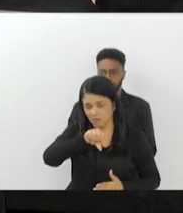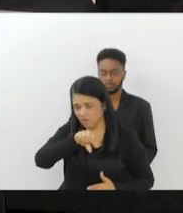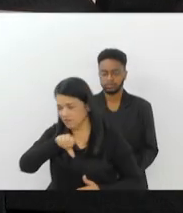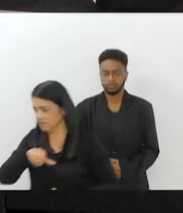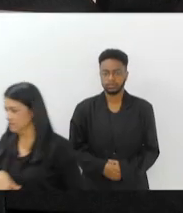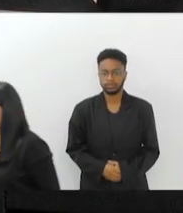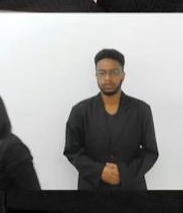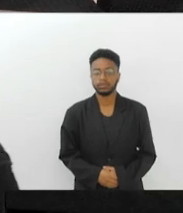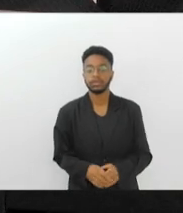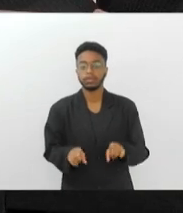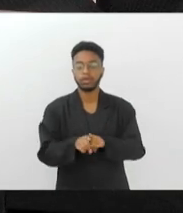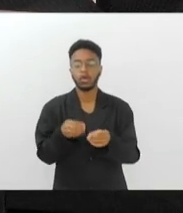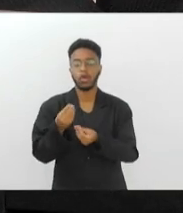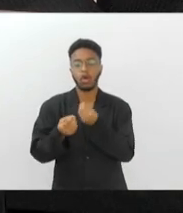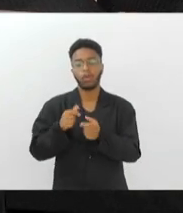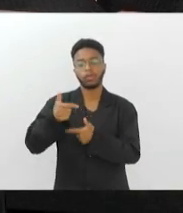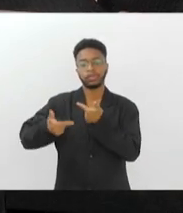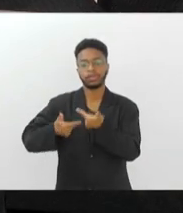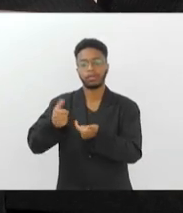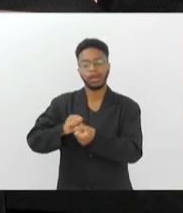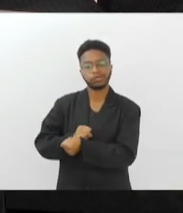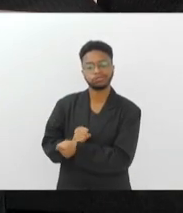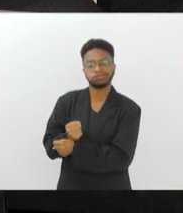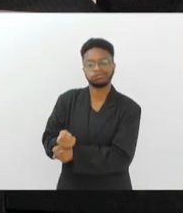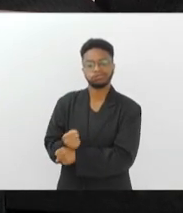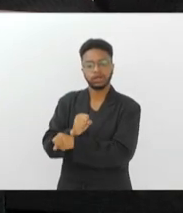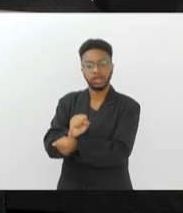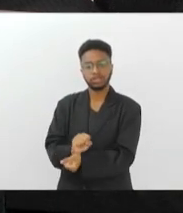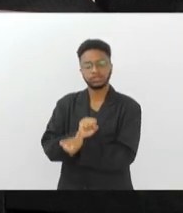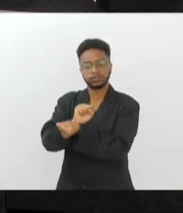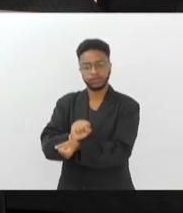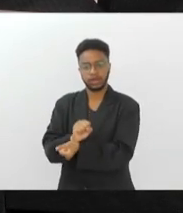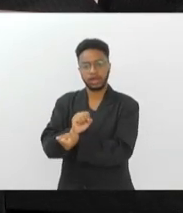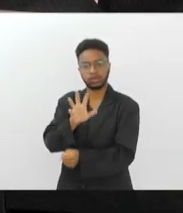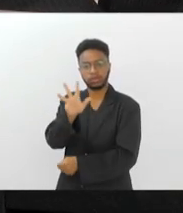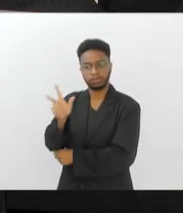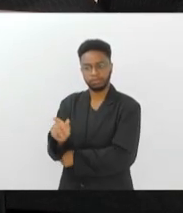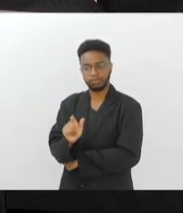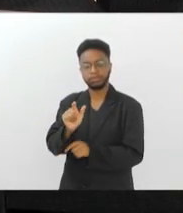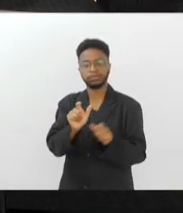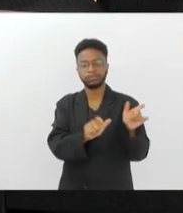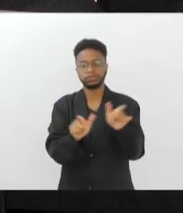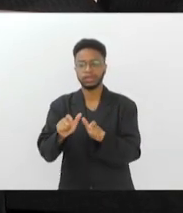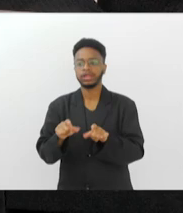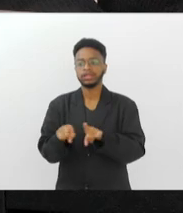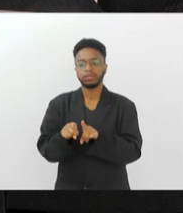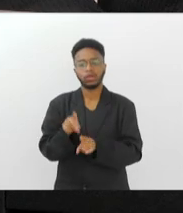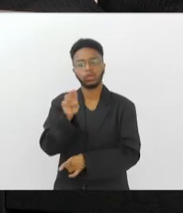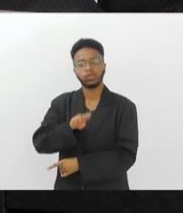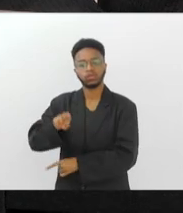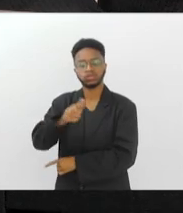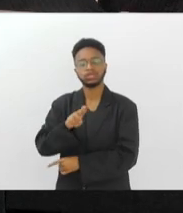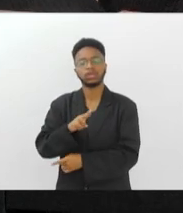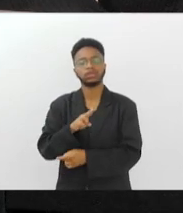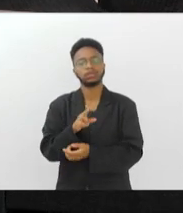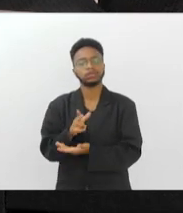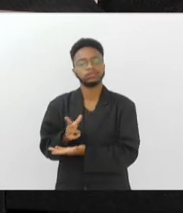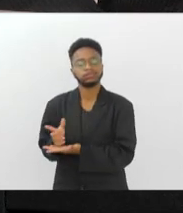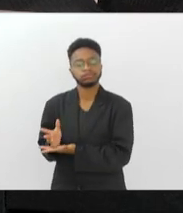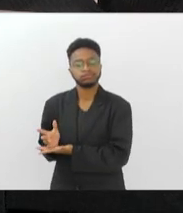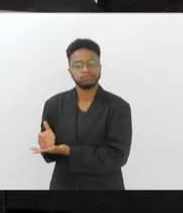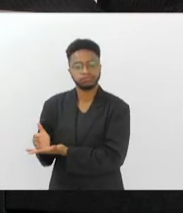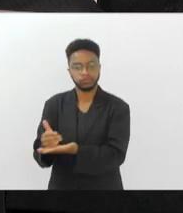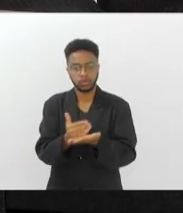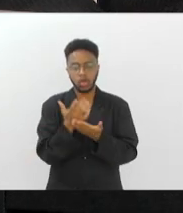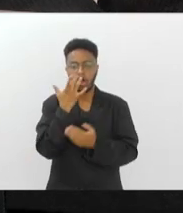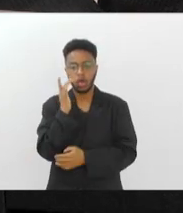trabalho africana escravizada foi também usada para a extração do ouro e diamantes, assim